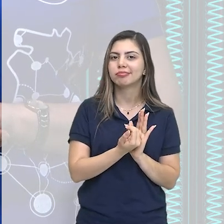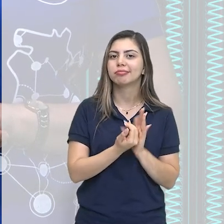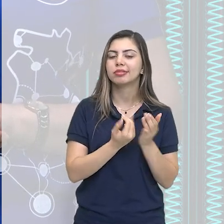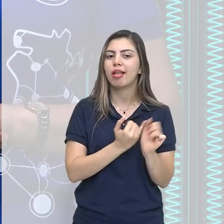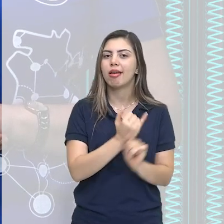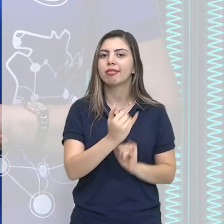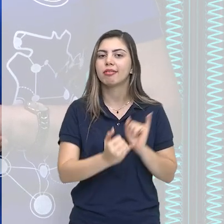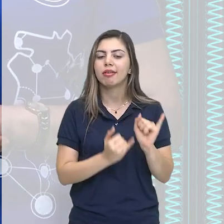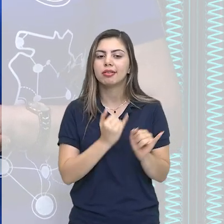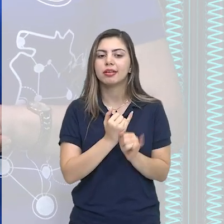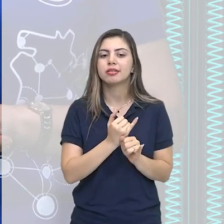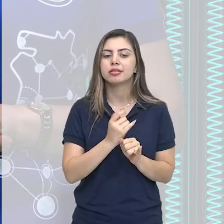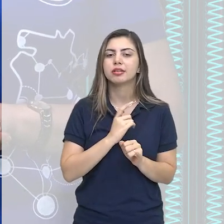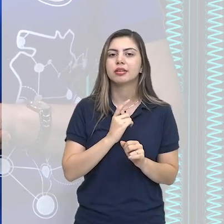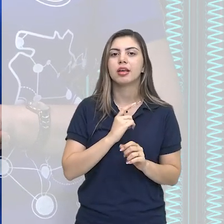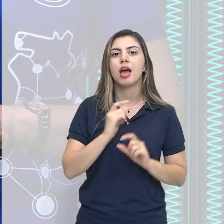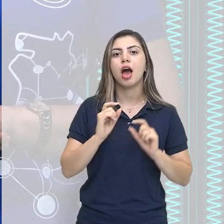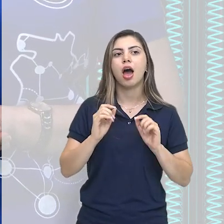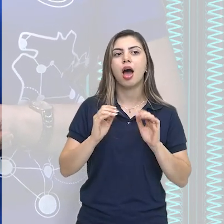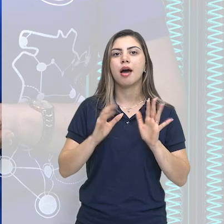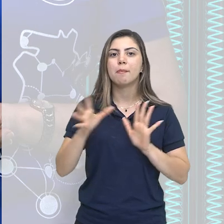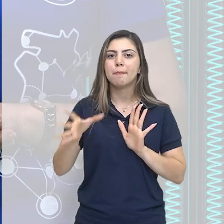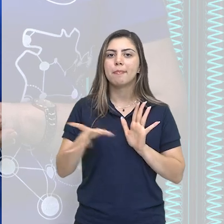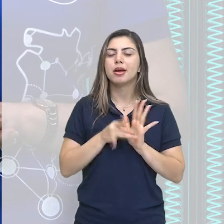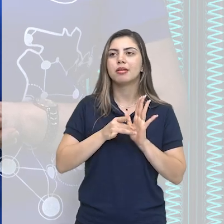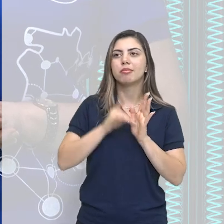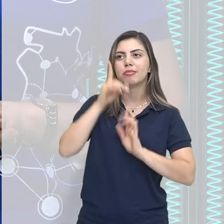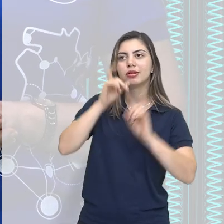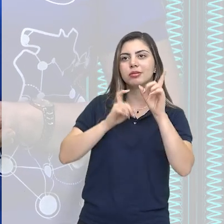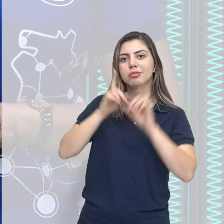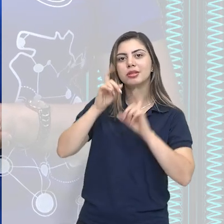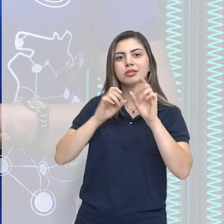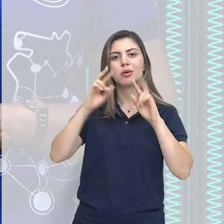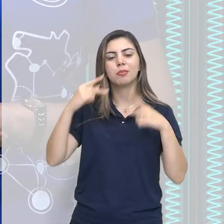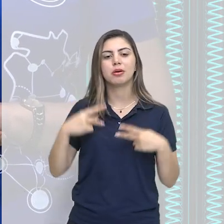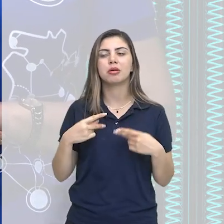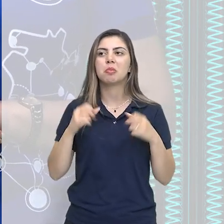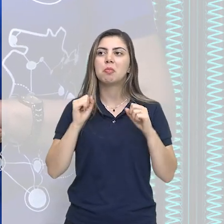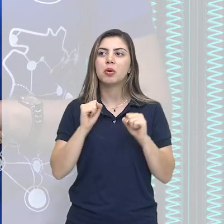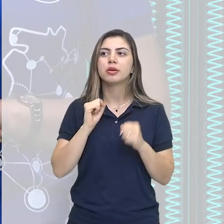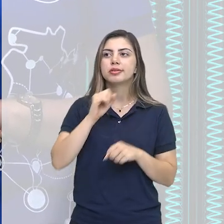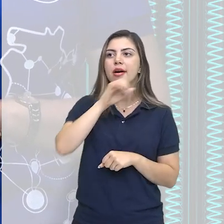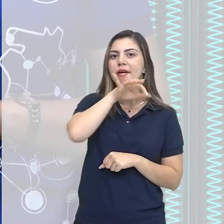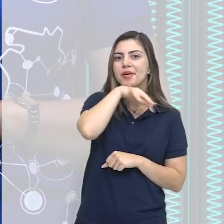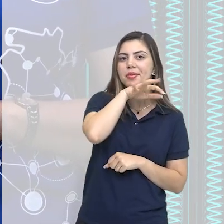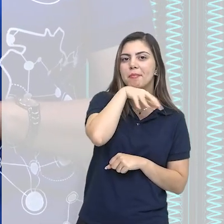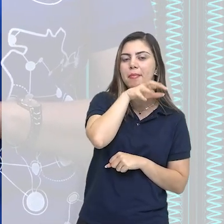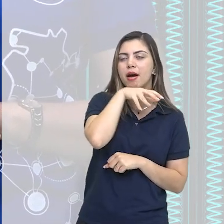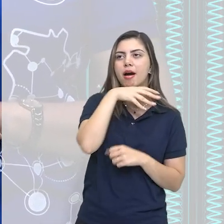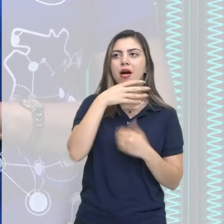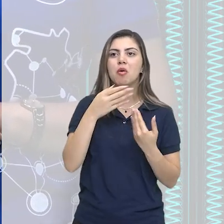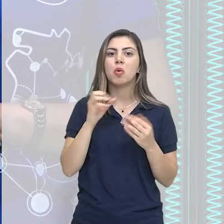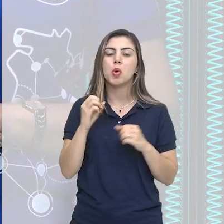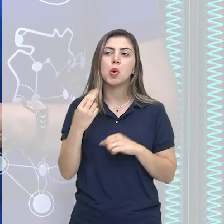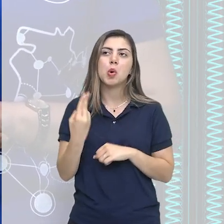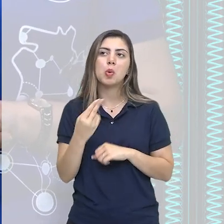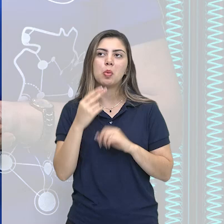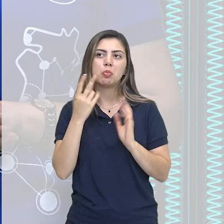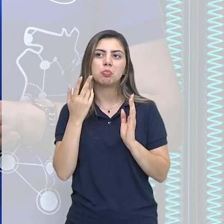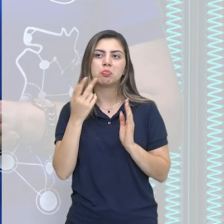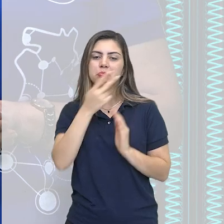trazem algumas expressões humanas, né, geralmente com animais, com pessoas mesmo,